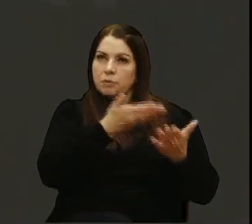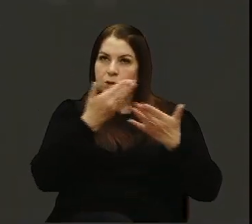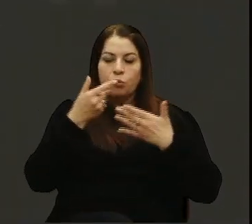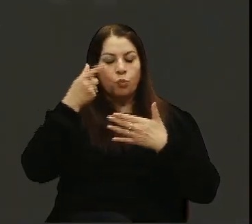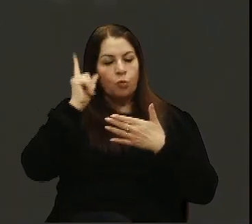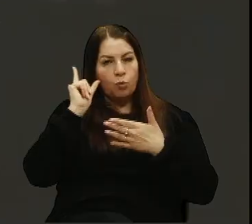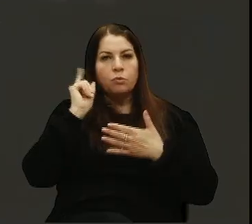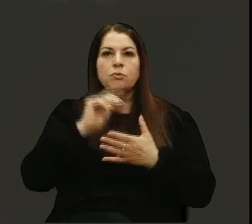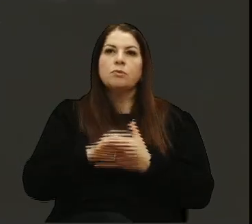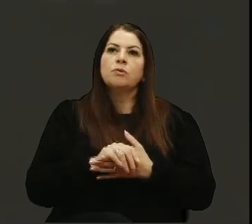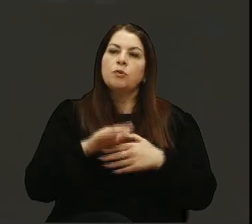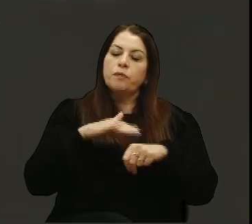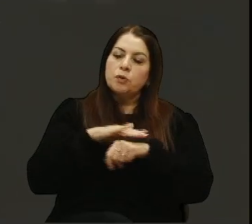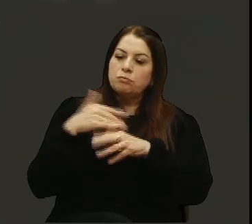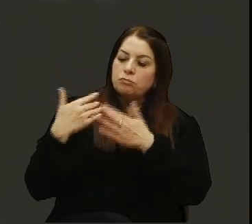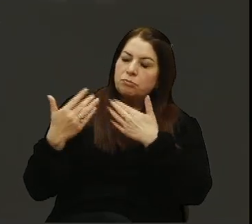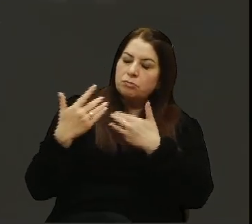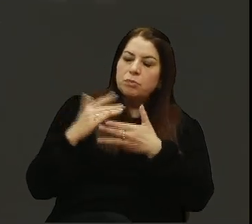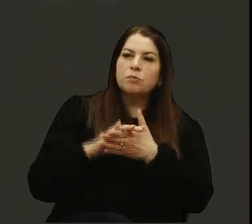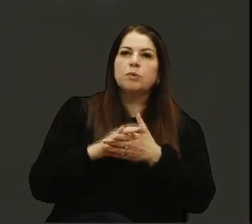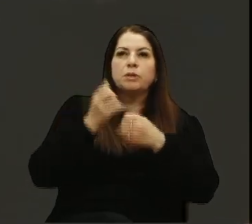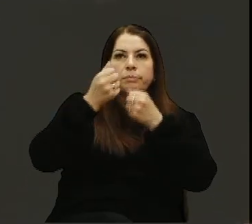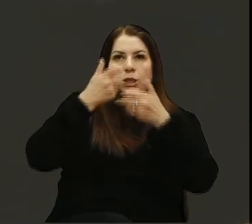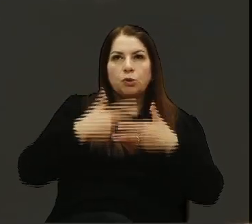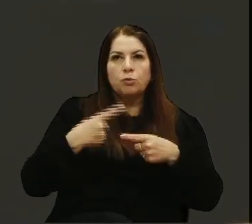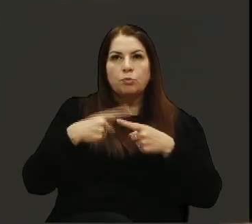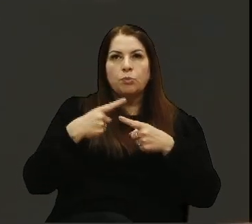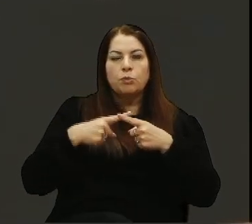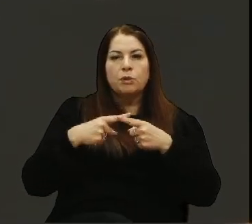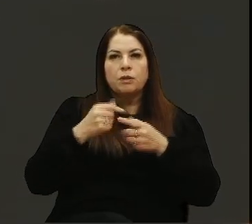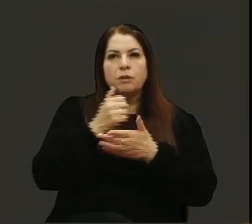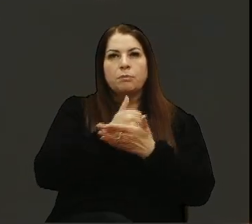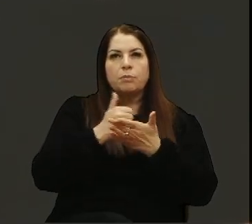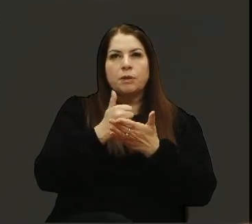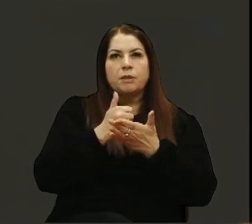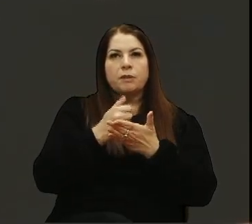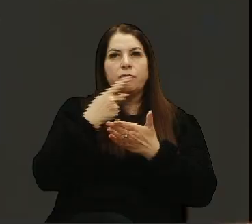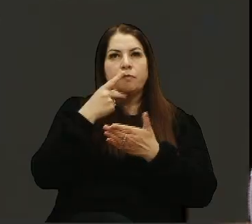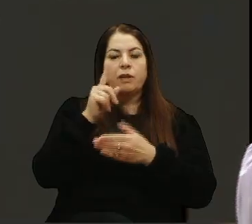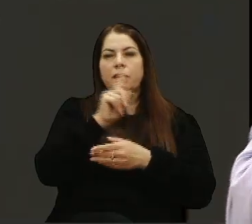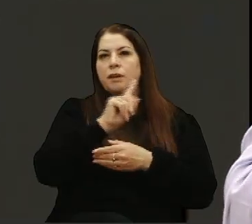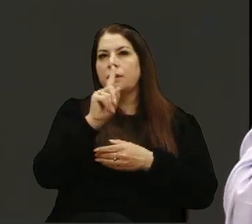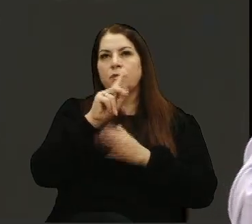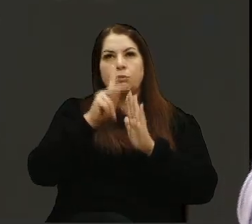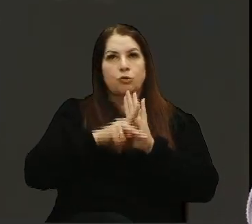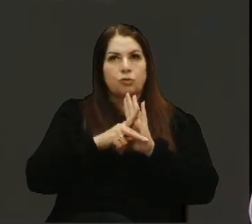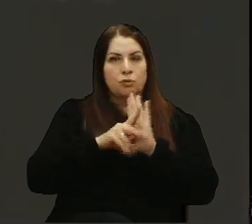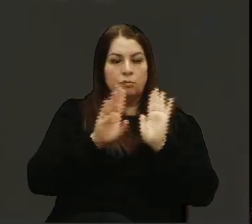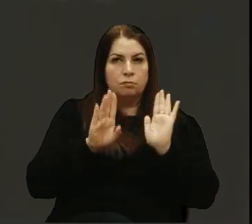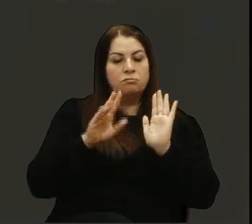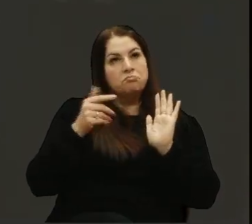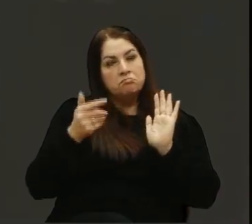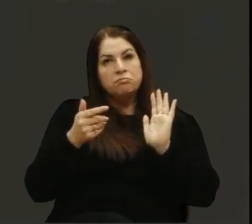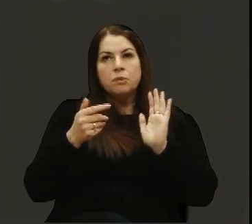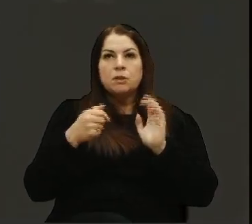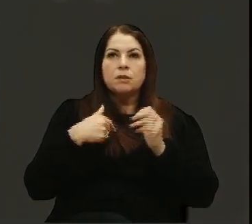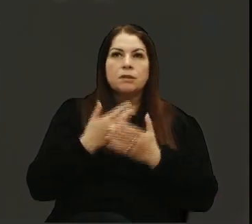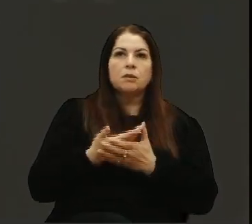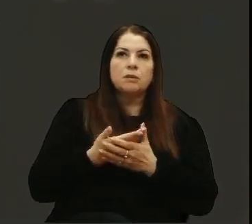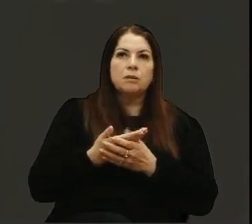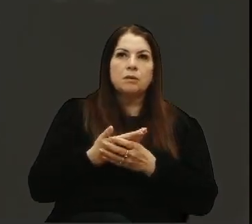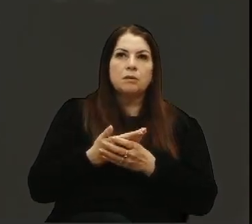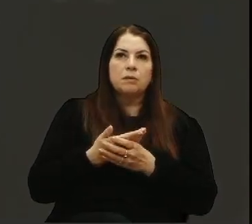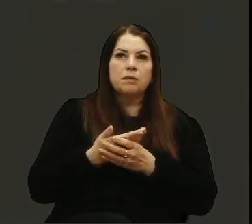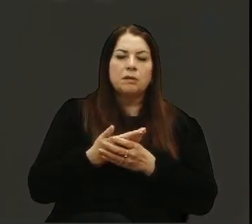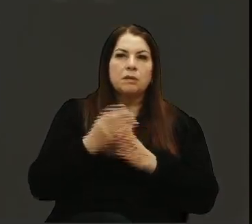ontem e me explicou o porquê da base do governo votar não nesse projeto. E a arguição,